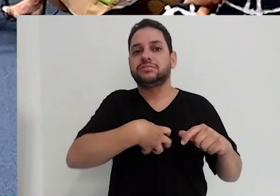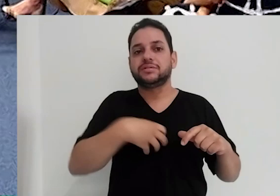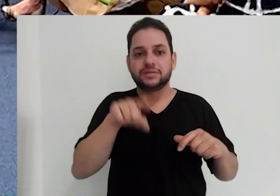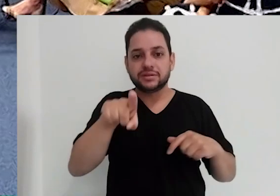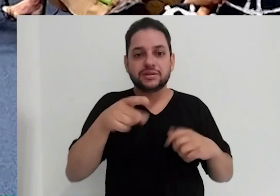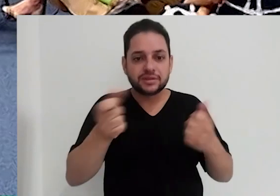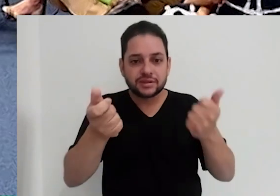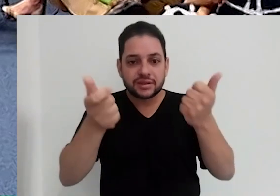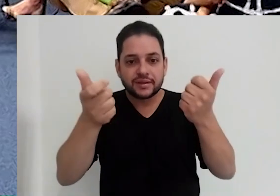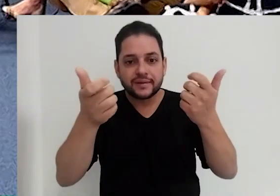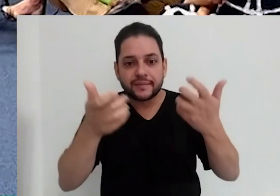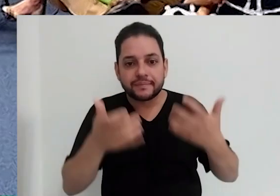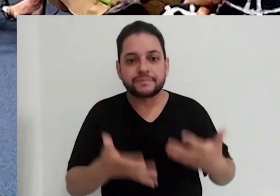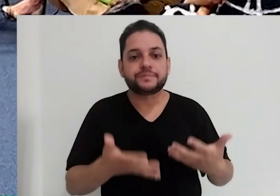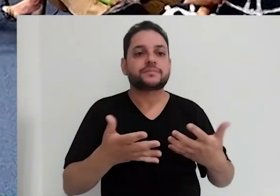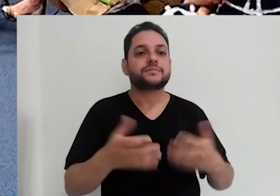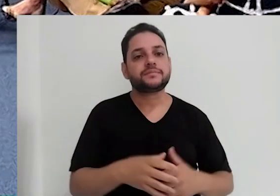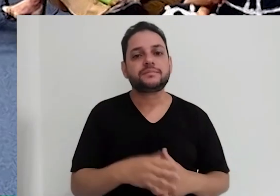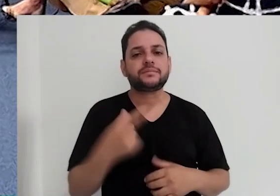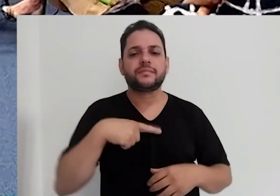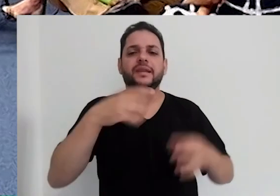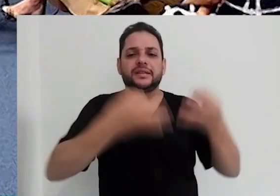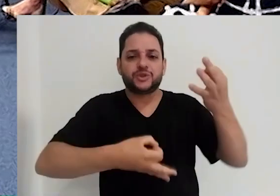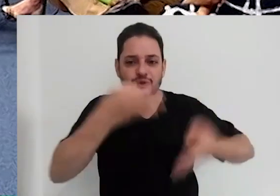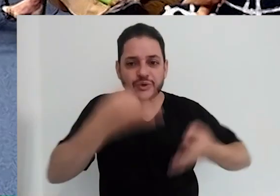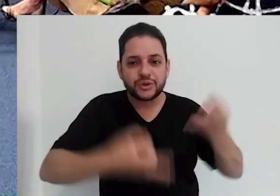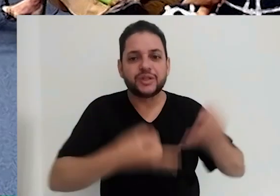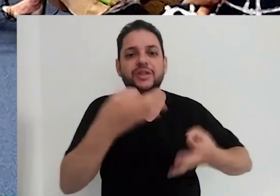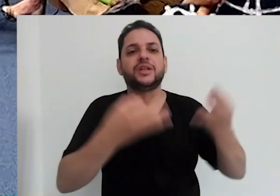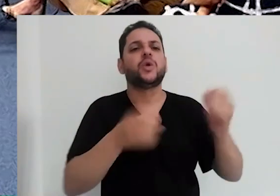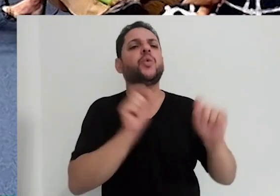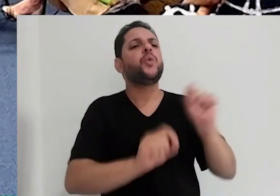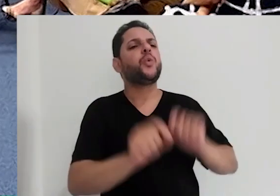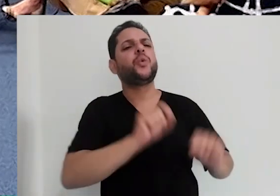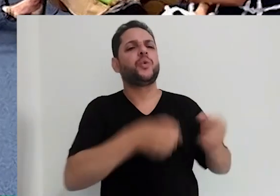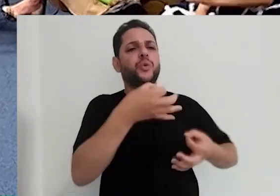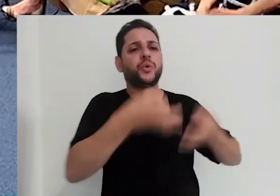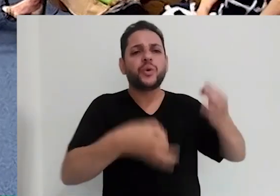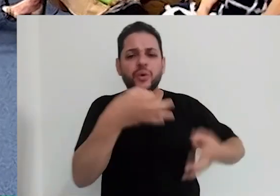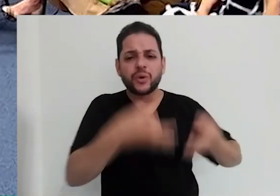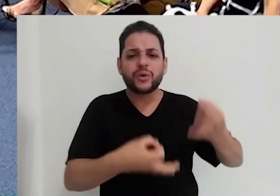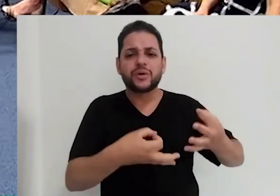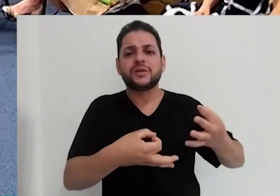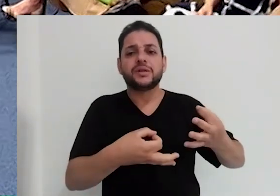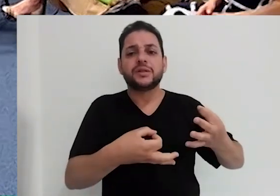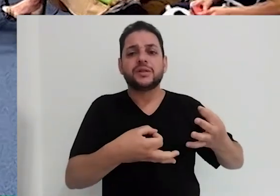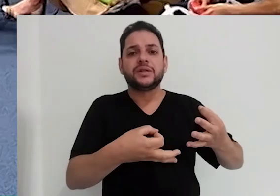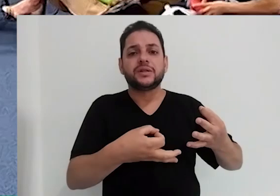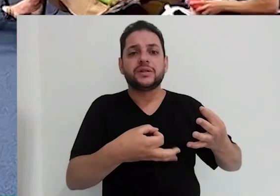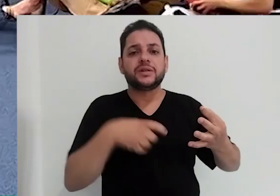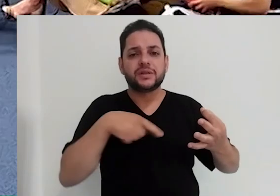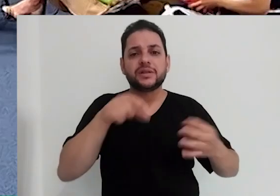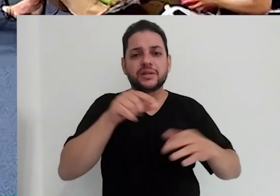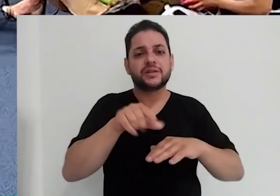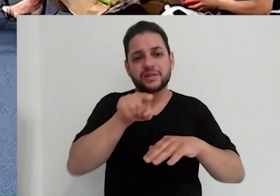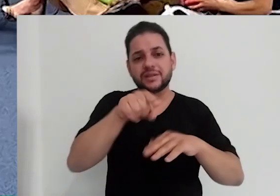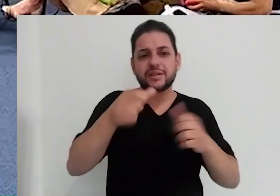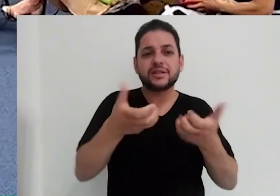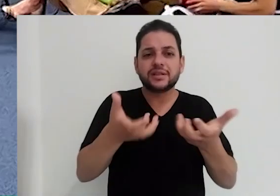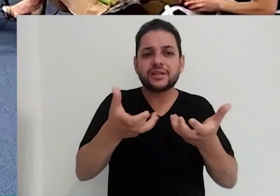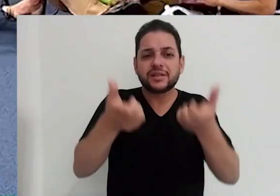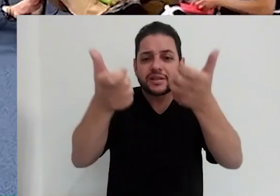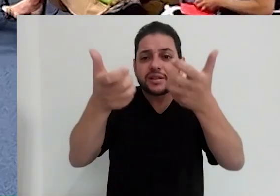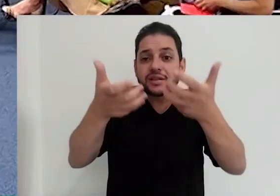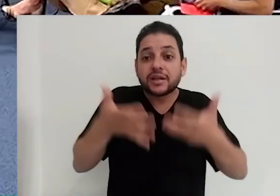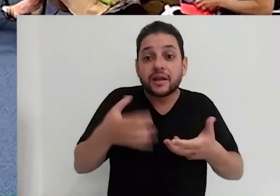eh da do da Justiça do que é justiça eu queria saber se você podia falar um pouquinho mais sobre isso pensando nesses